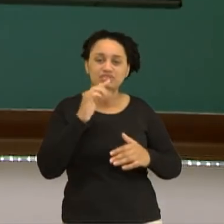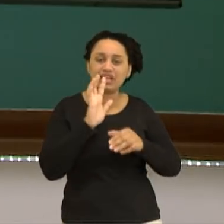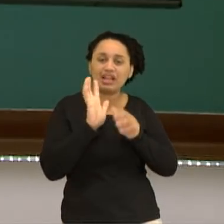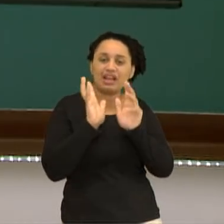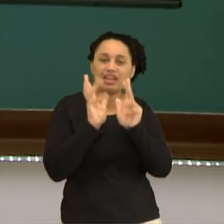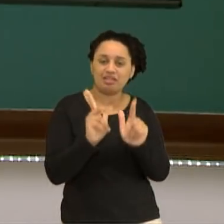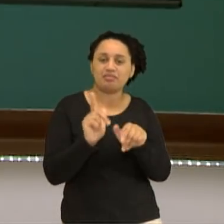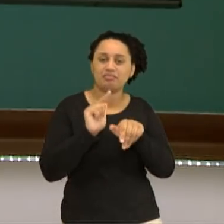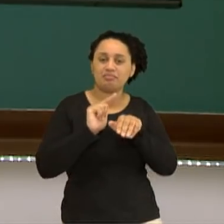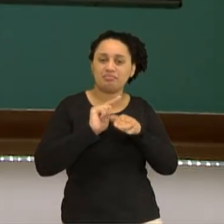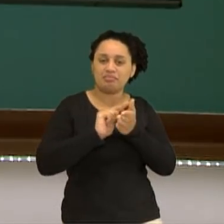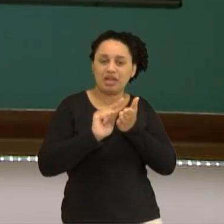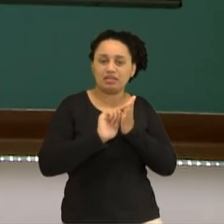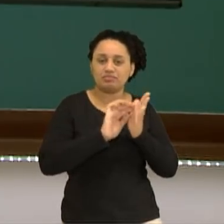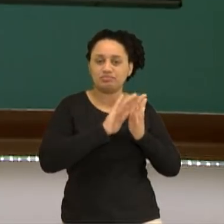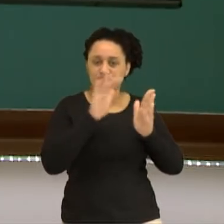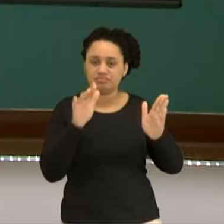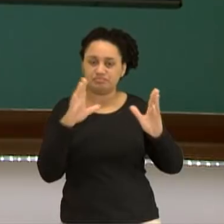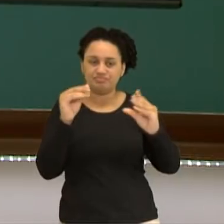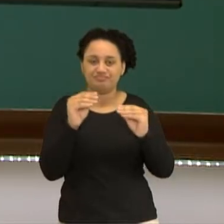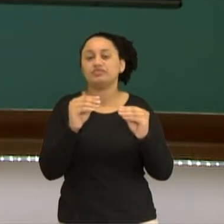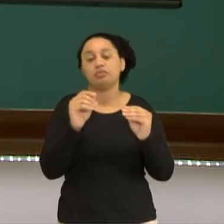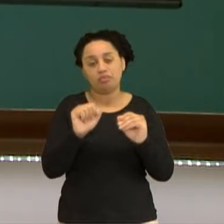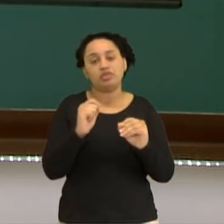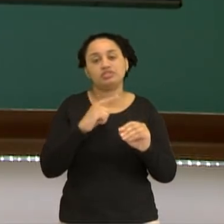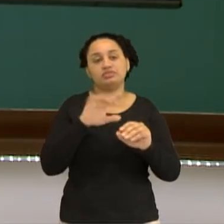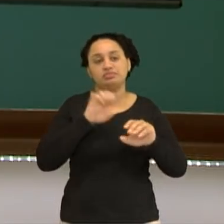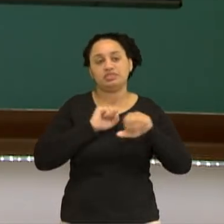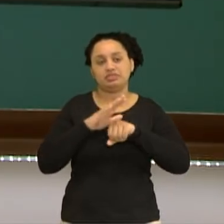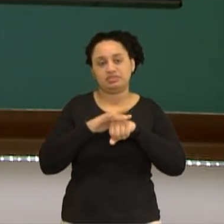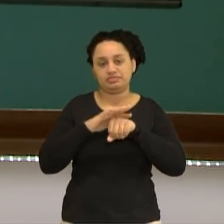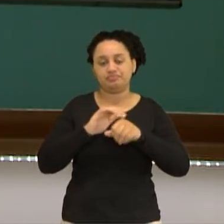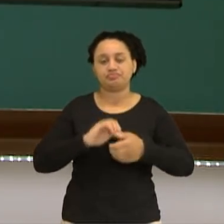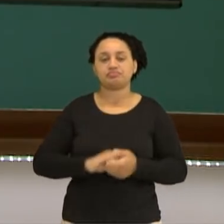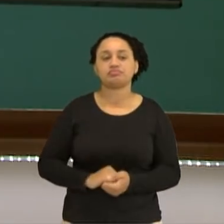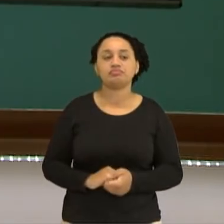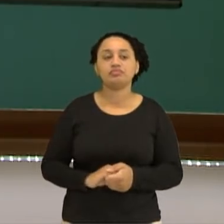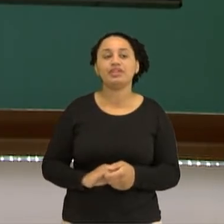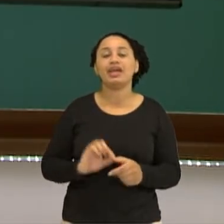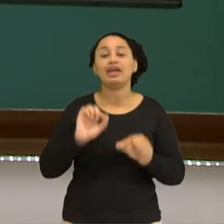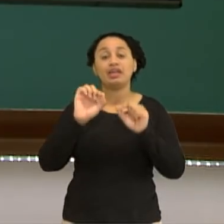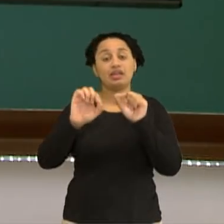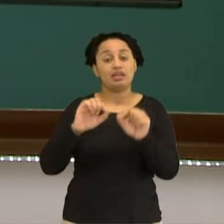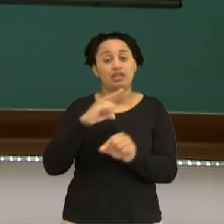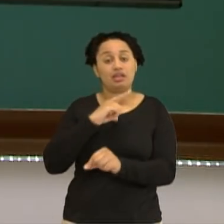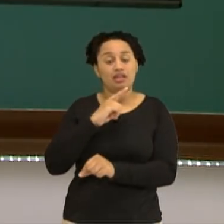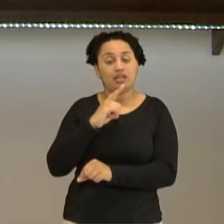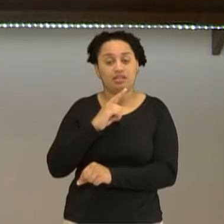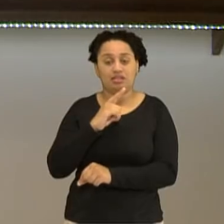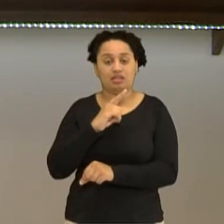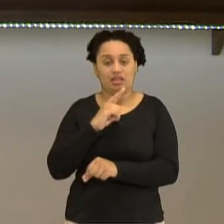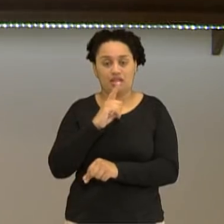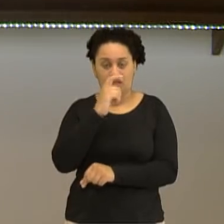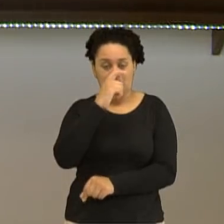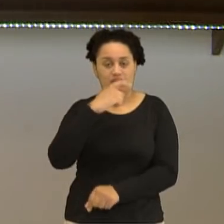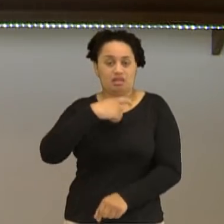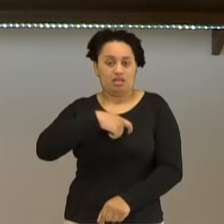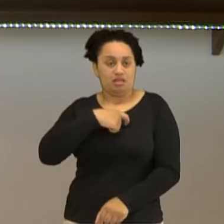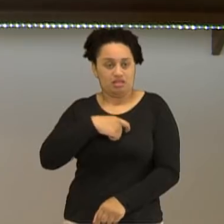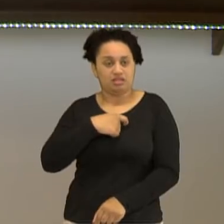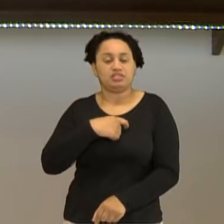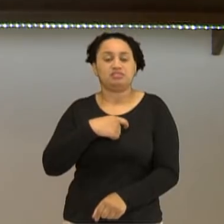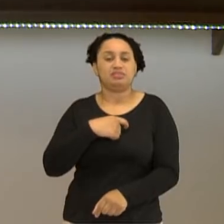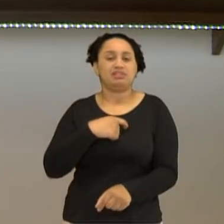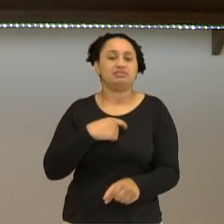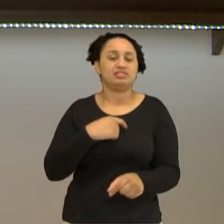bom? Vamos ver aqui. Quem convive com a asma sabe que essa imagem aqui é bastante emblemática. A imagem da